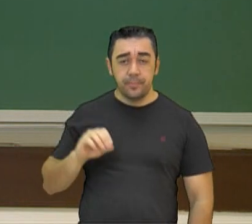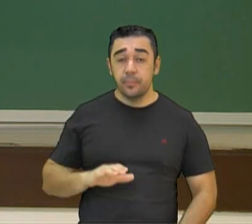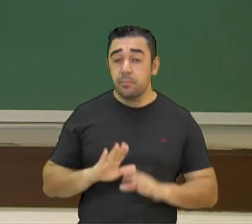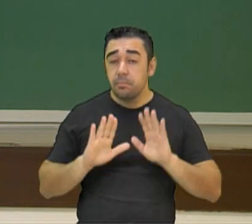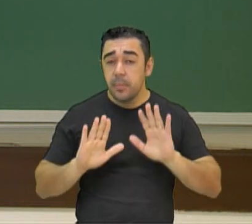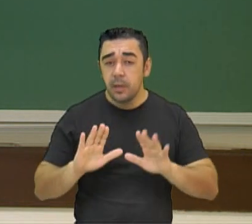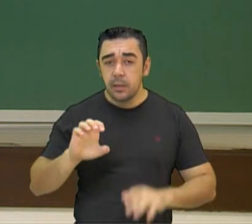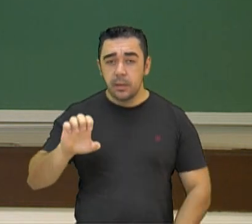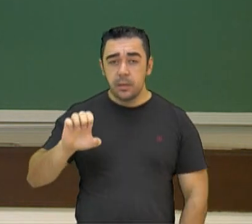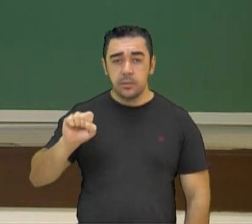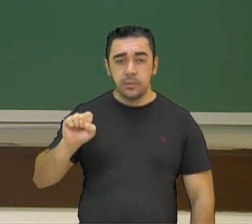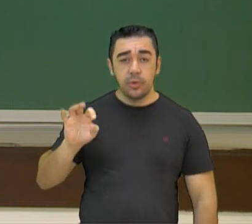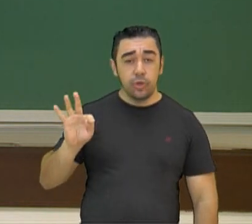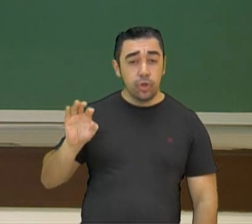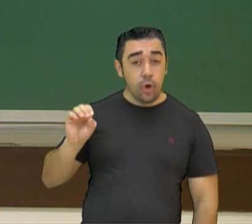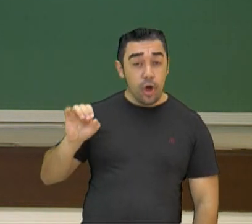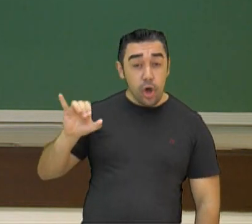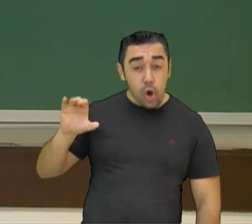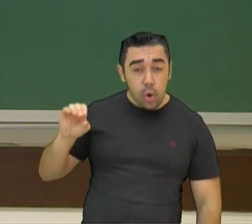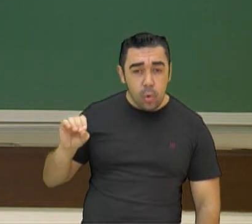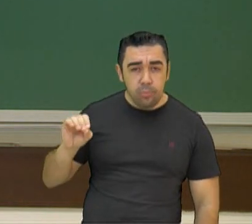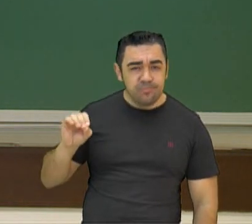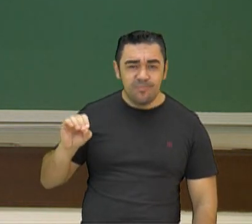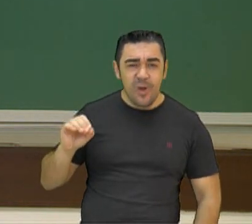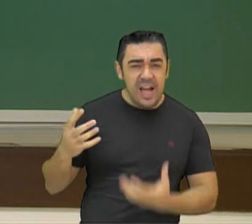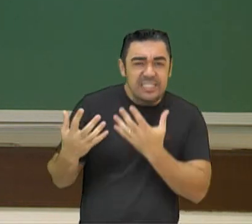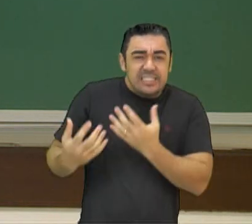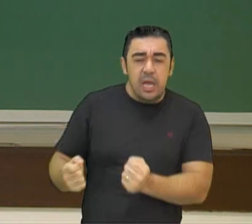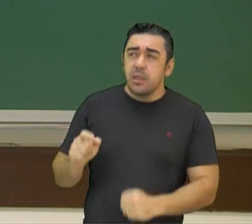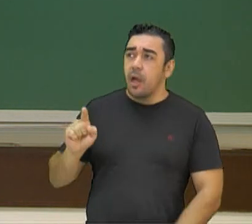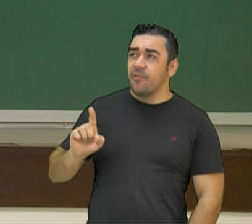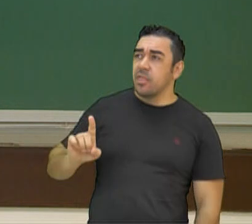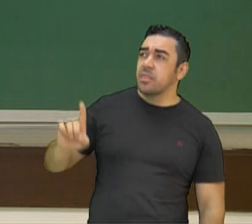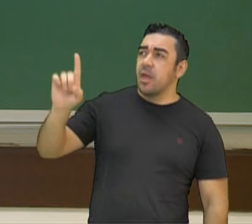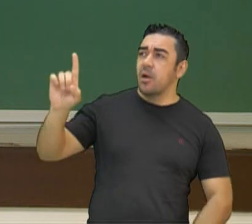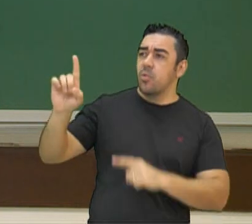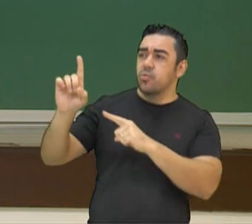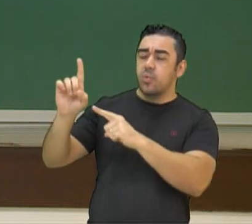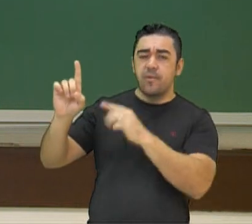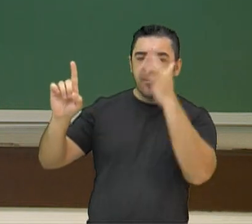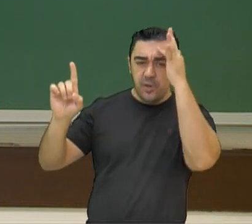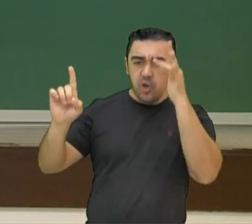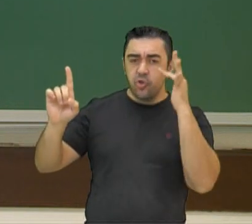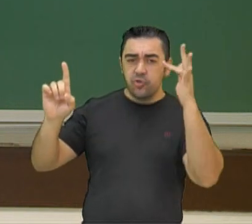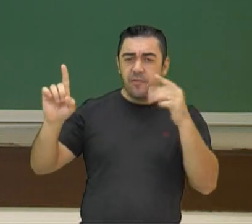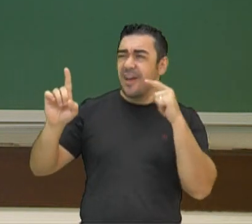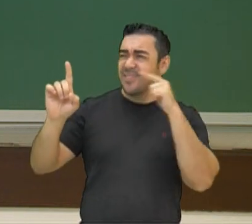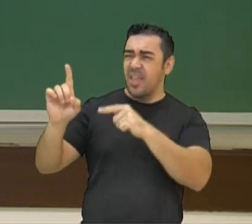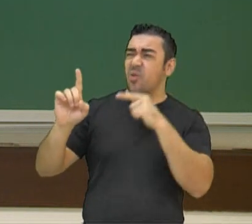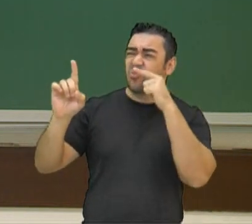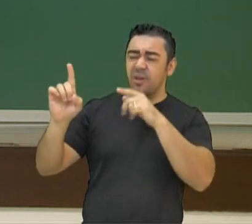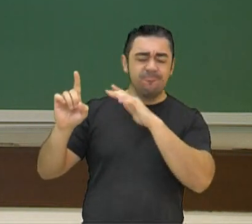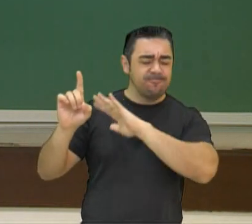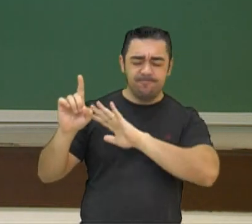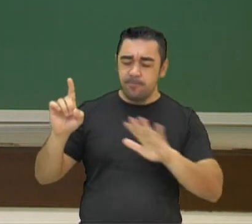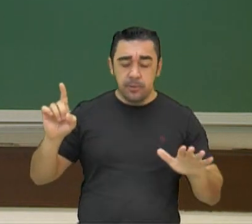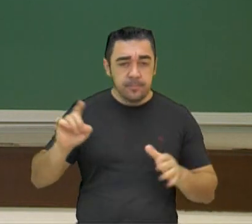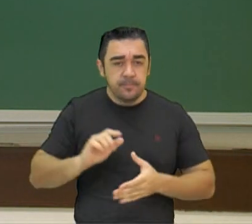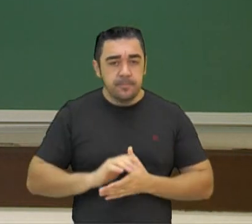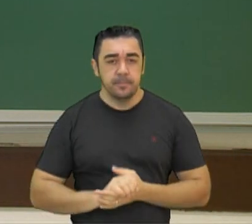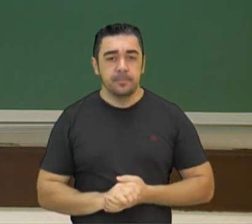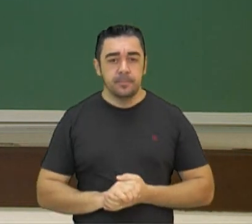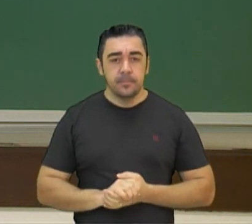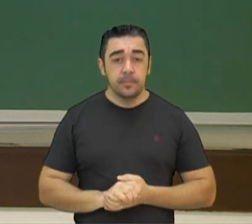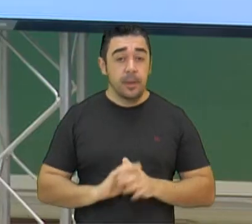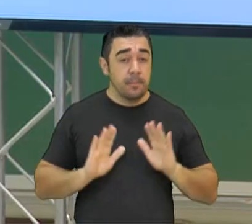eles ignoravam a ideia de Deus, não podiam filosofar sem pensar em Deus.